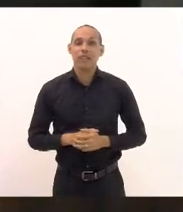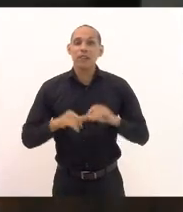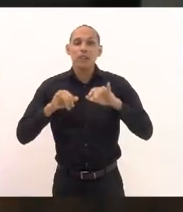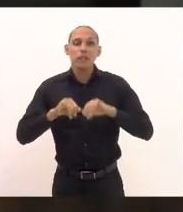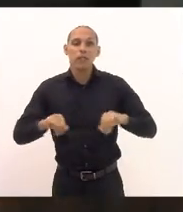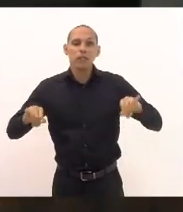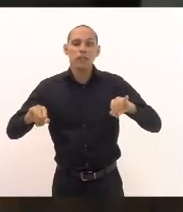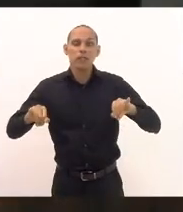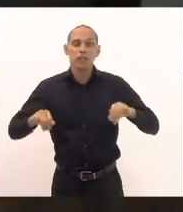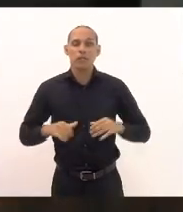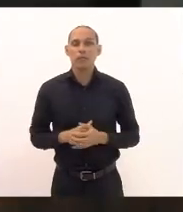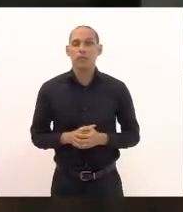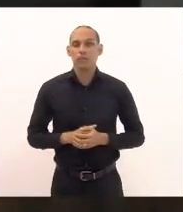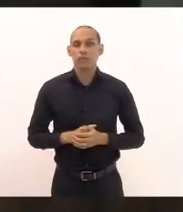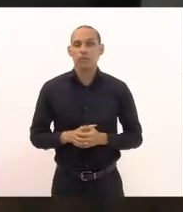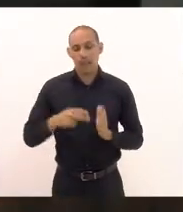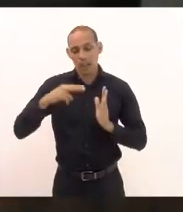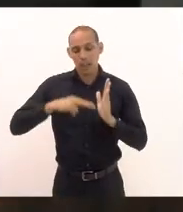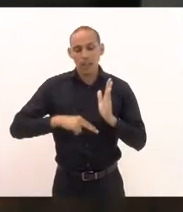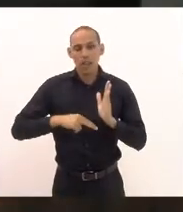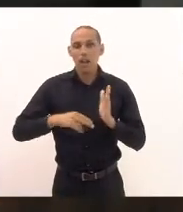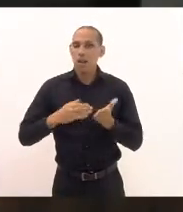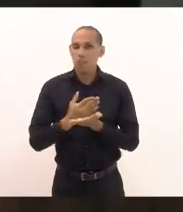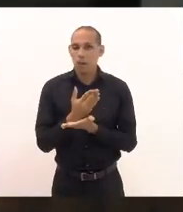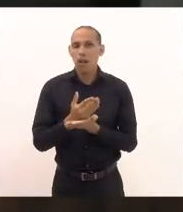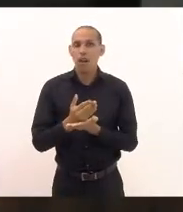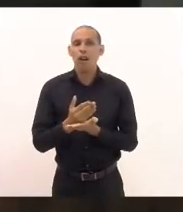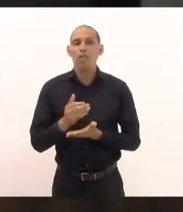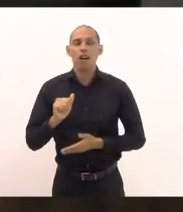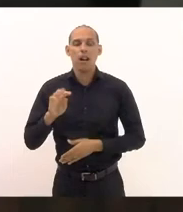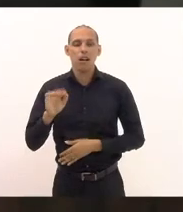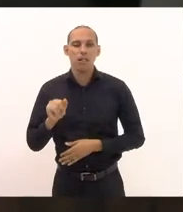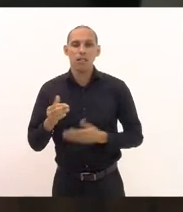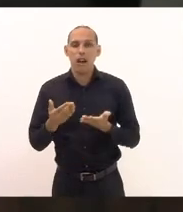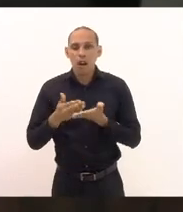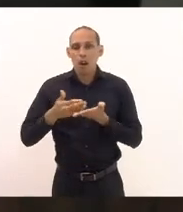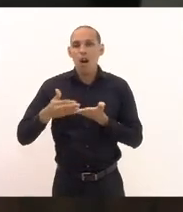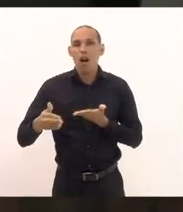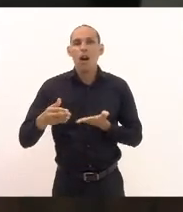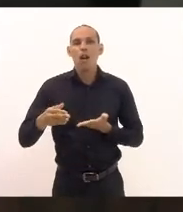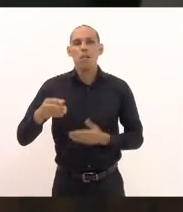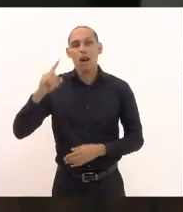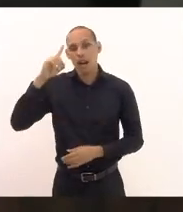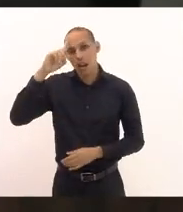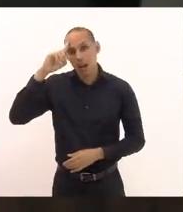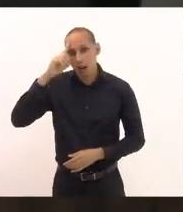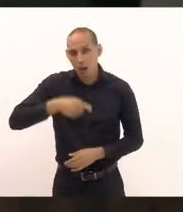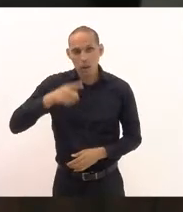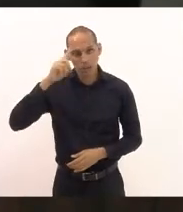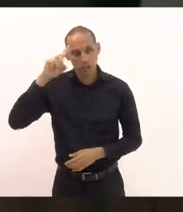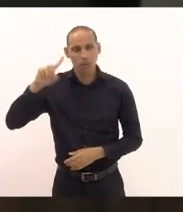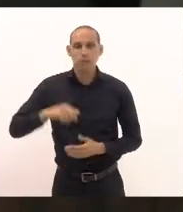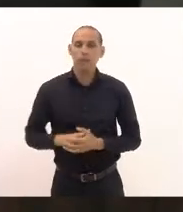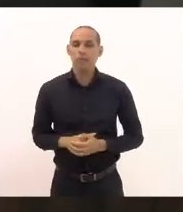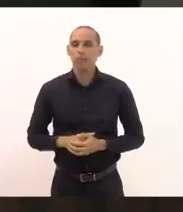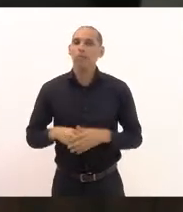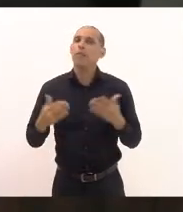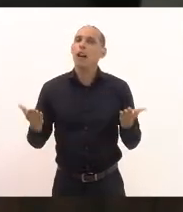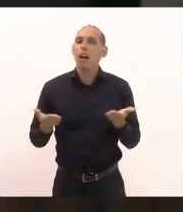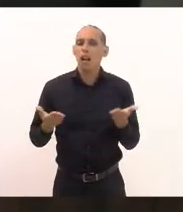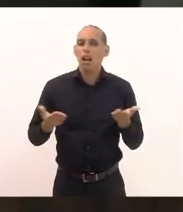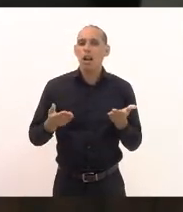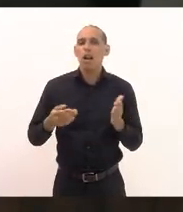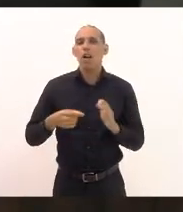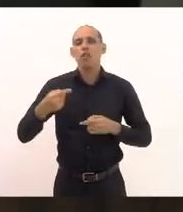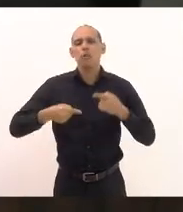Anuncio. Lida e aprovada a ata, passa-se à ordem do dia da sessão extraordinária da segunda. Anuncia, em regime de urgência e discussão, única projeto de